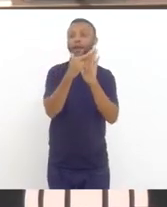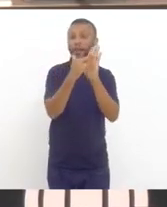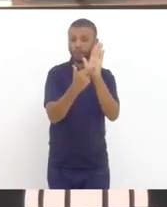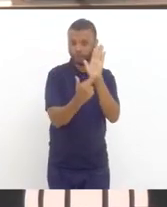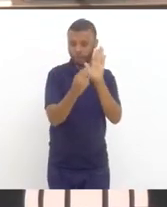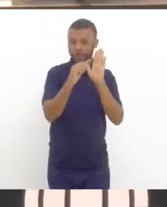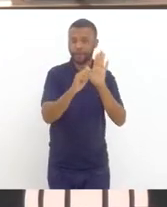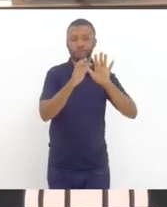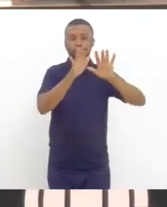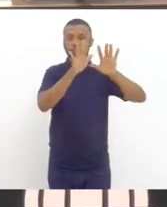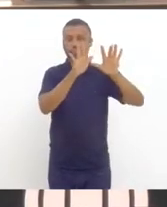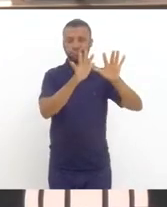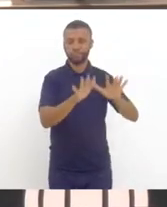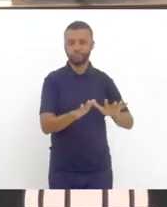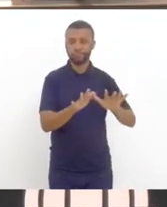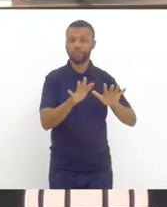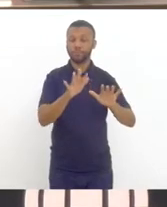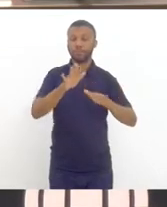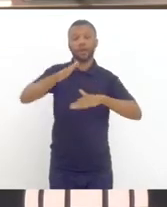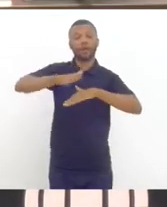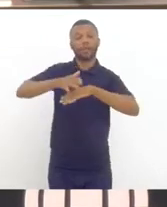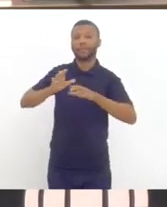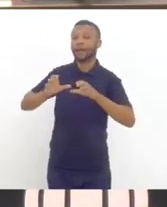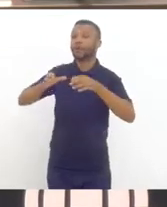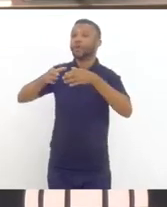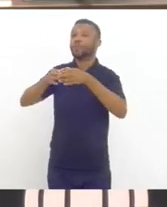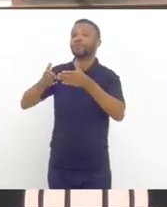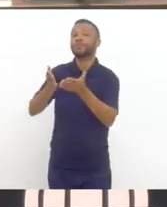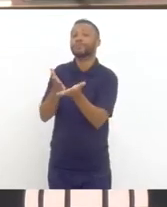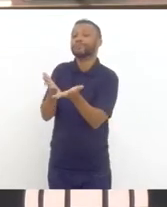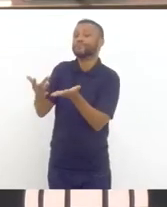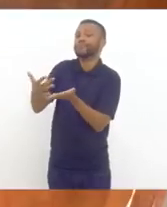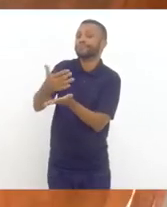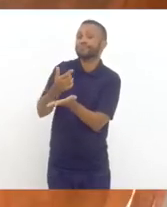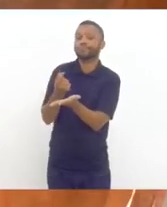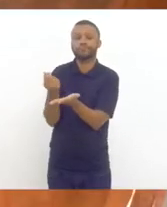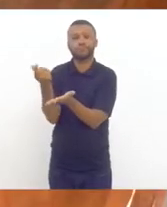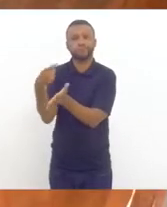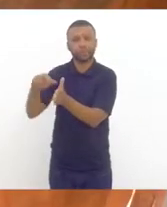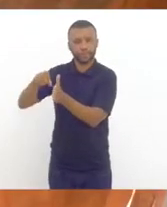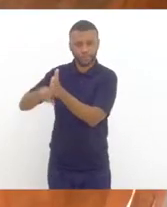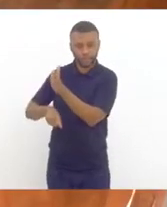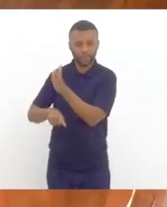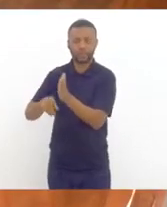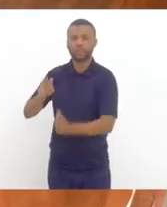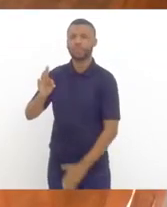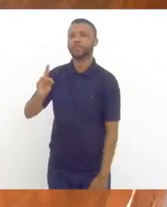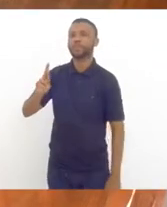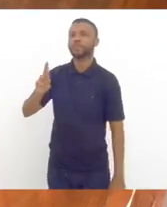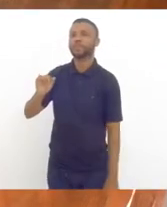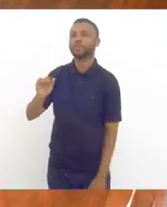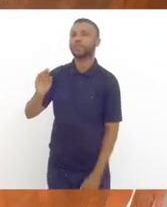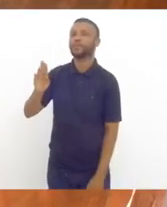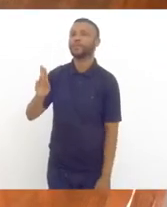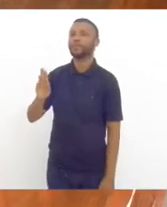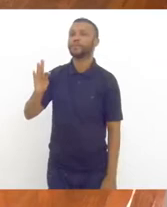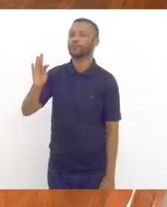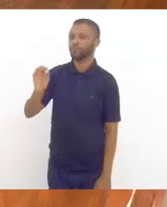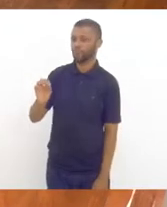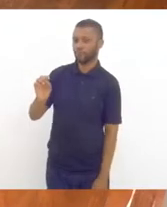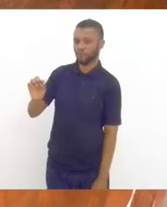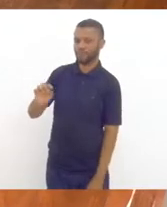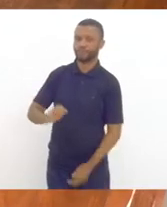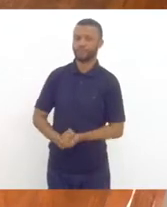daqui, da Comissão de Tributação. Apesar da gente ter distribuído o